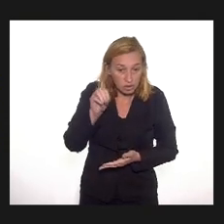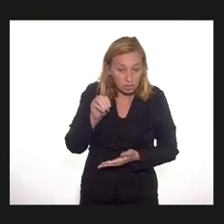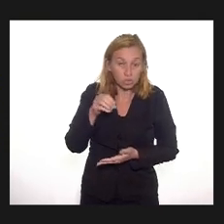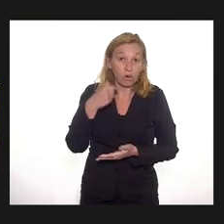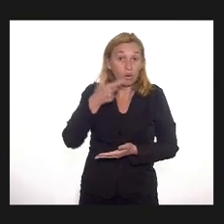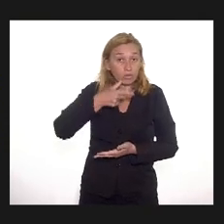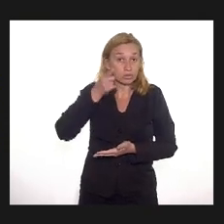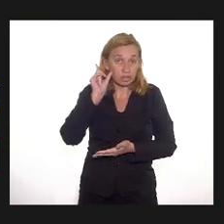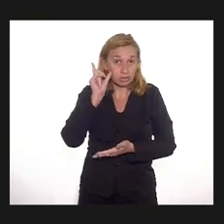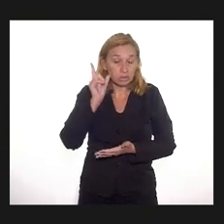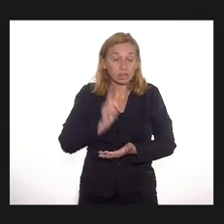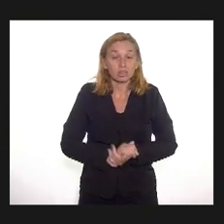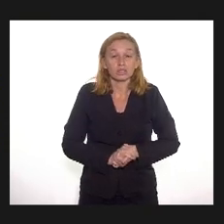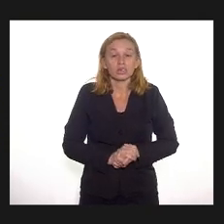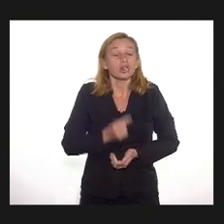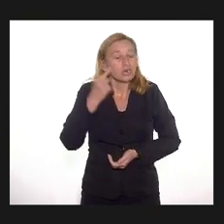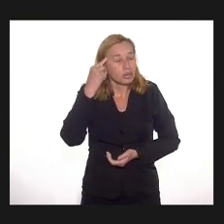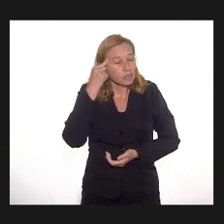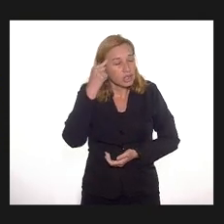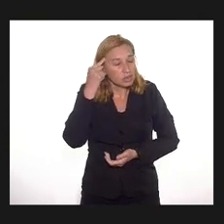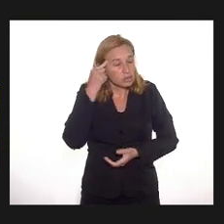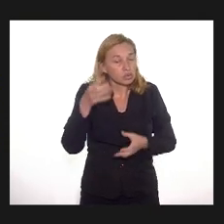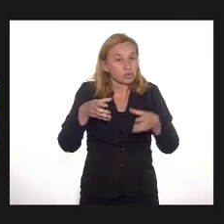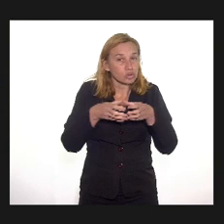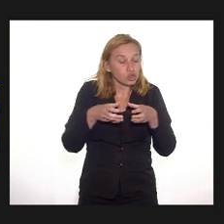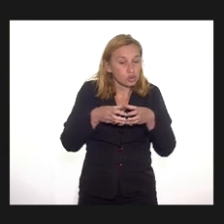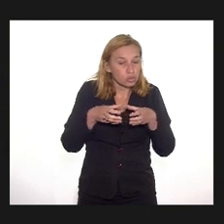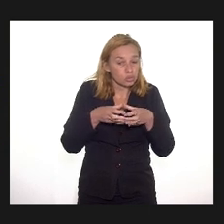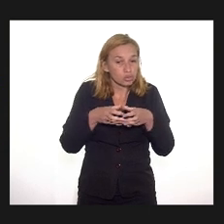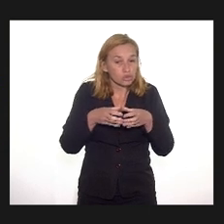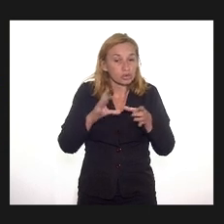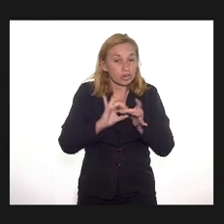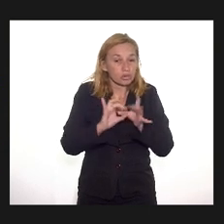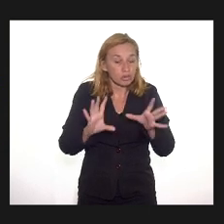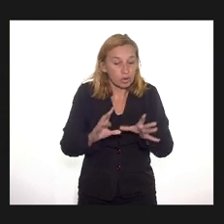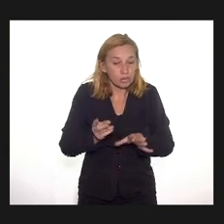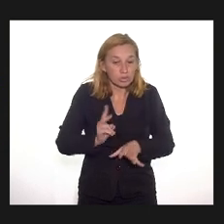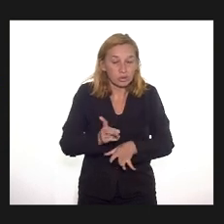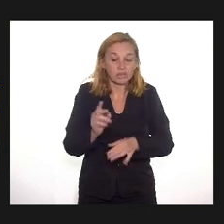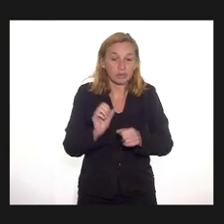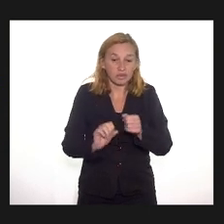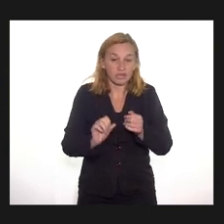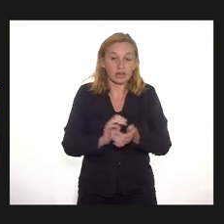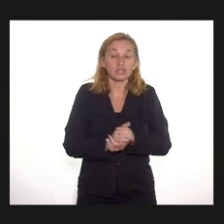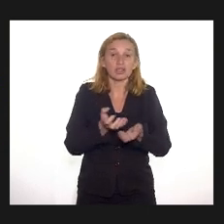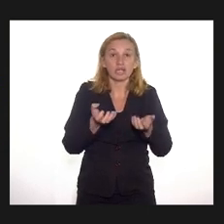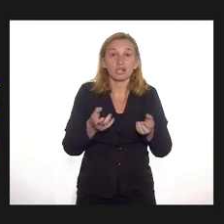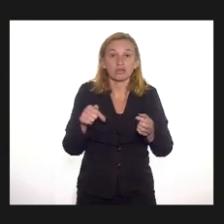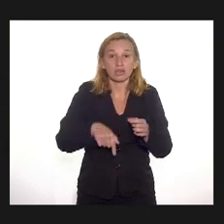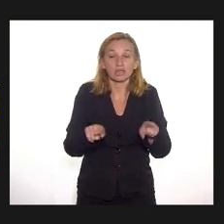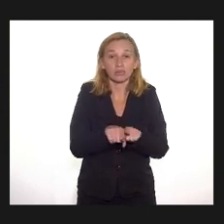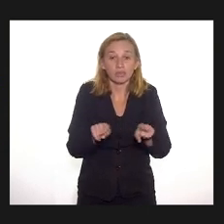também, e pensou coletivamente, de forma democrática, como sempre faz. Quero aqui também